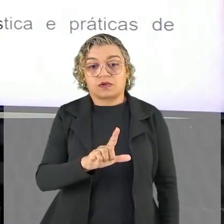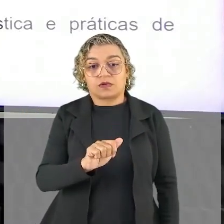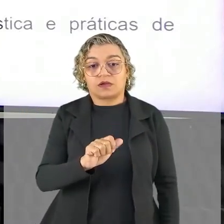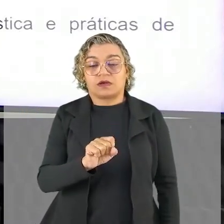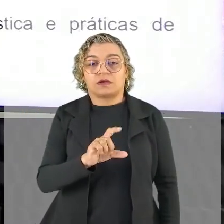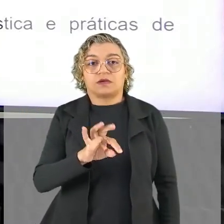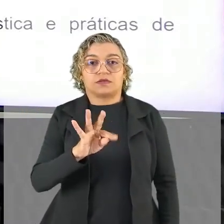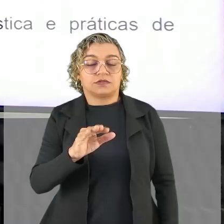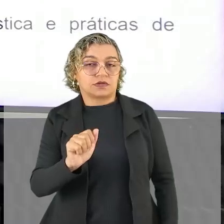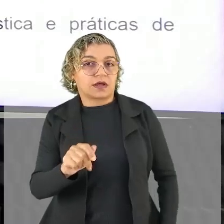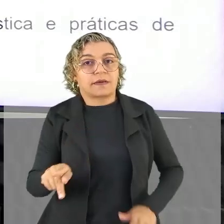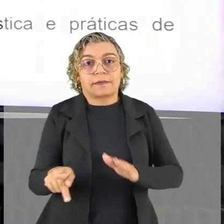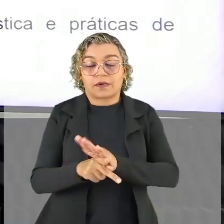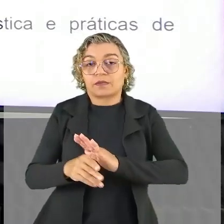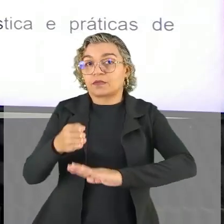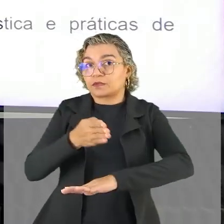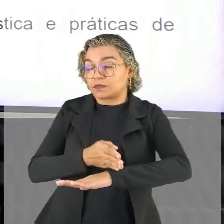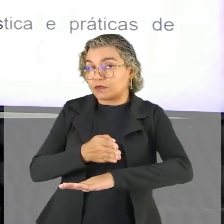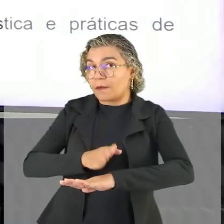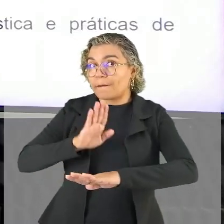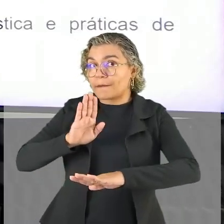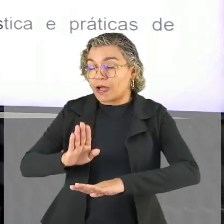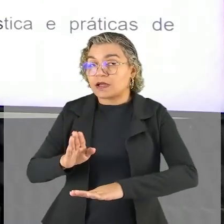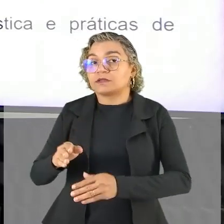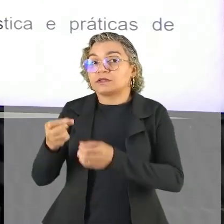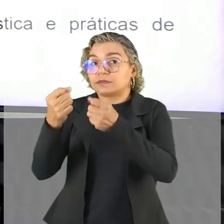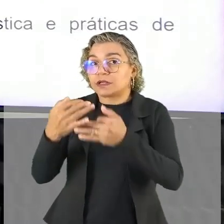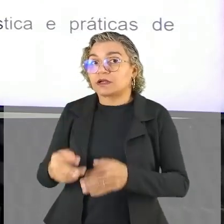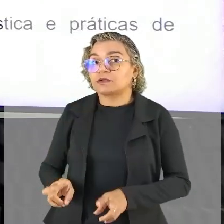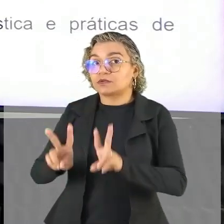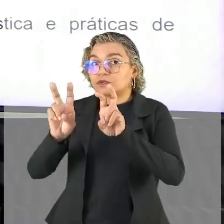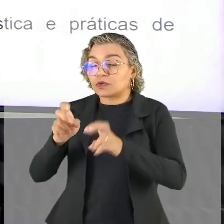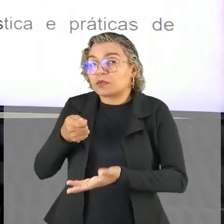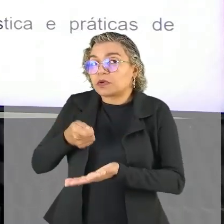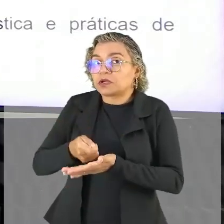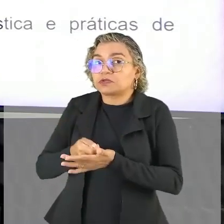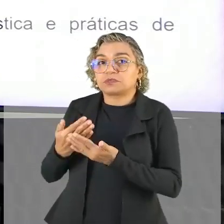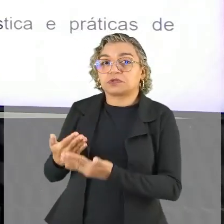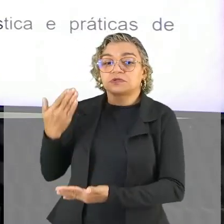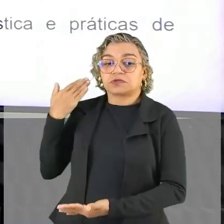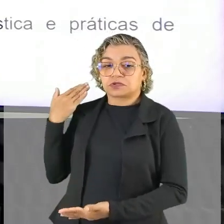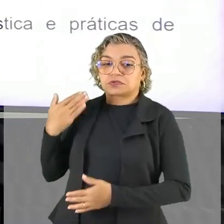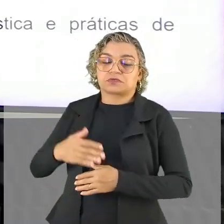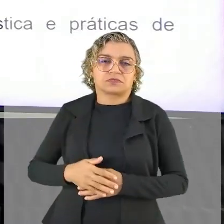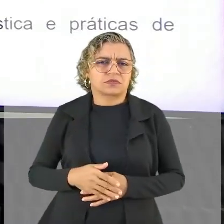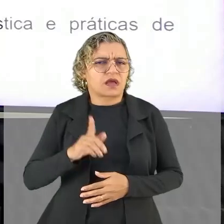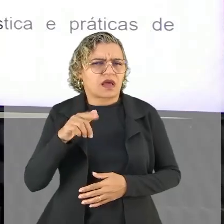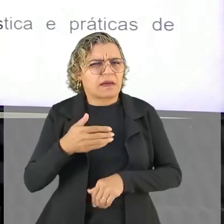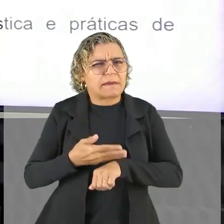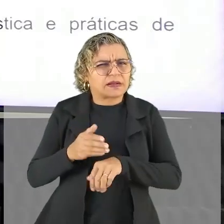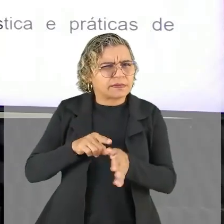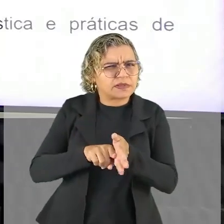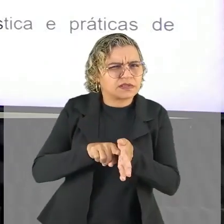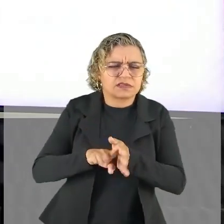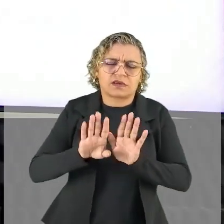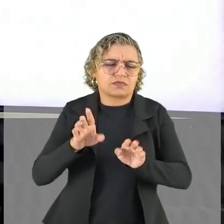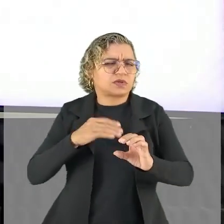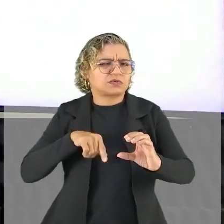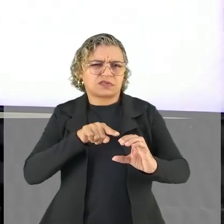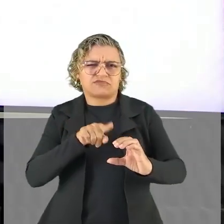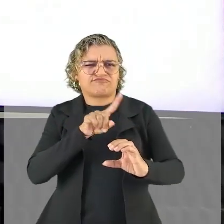Ele está falando do antigo regime, né? Então não necessariamente escolástica e nem práticas de pesquisa. A gente pode descartar também a letra